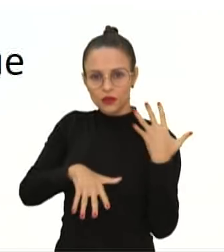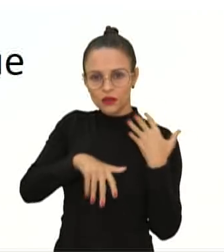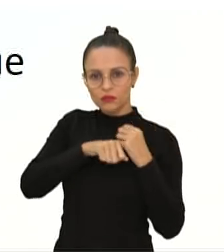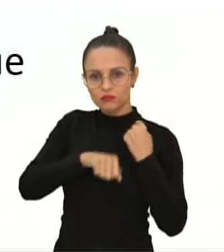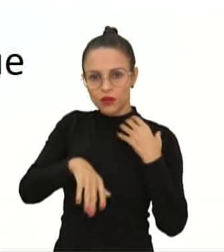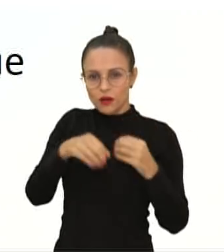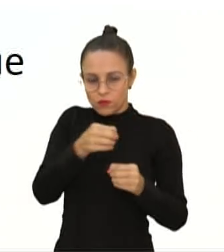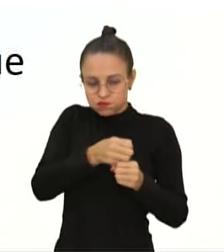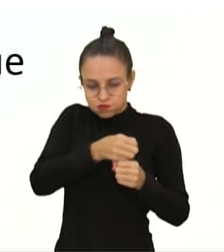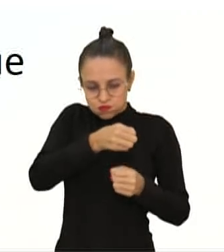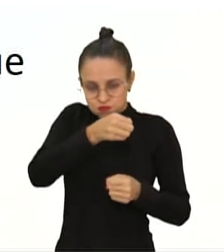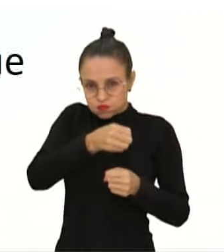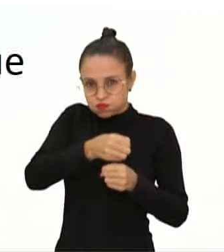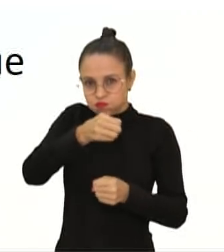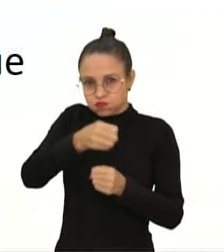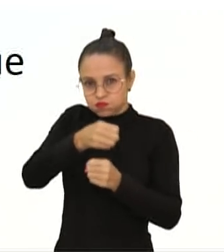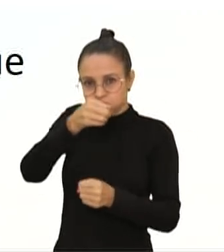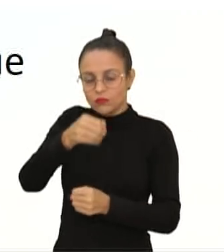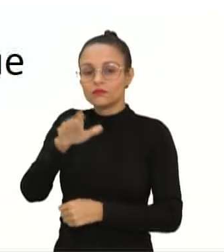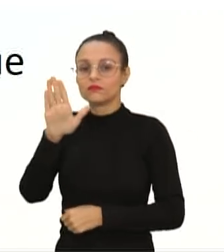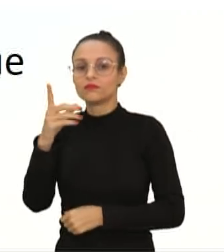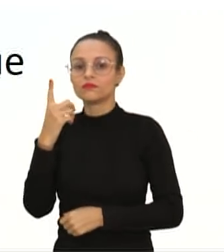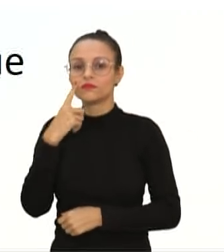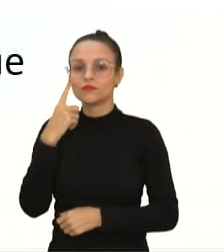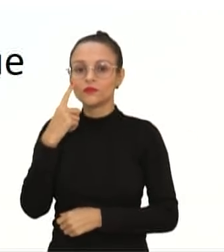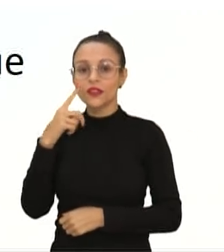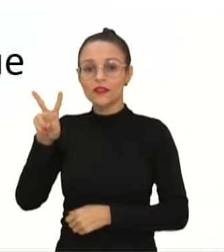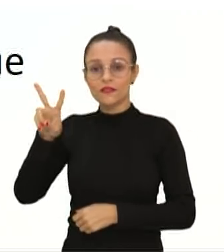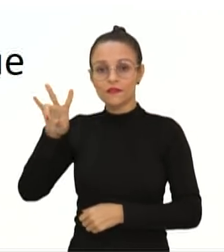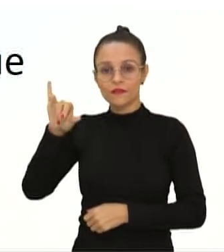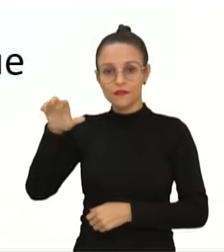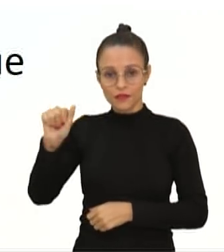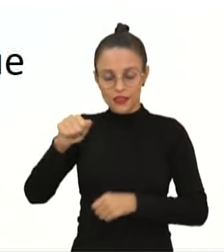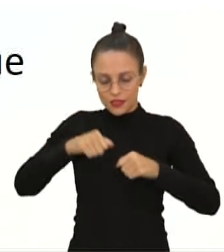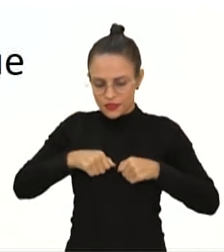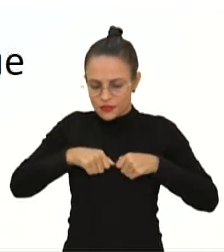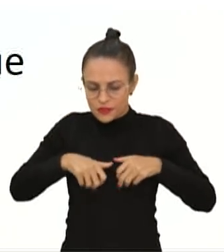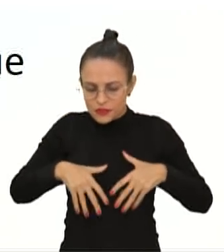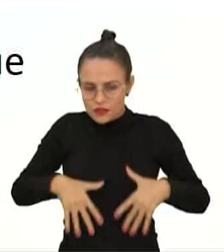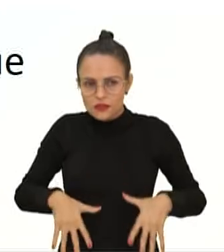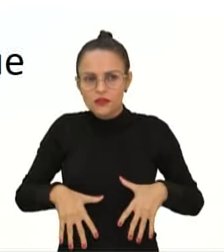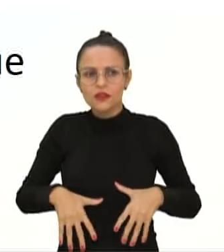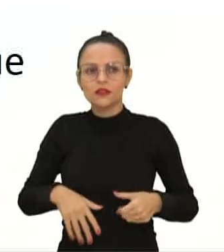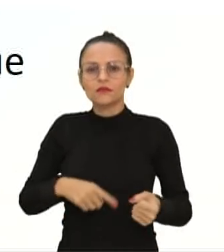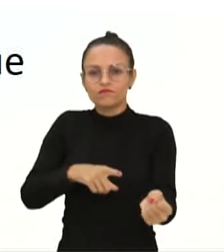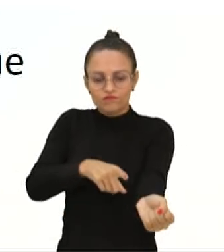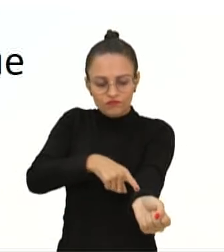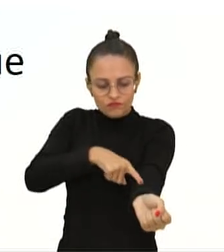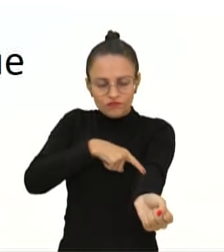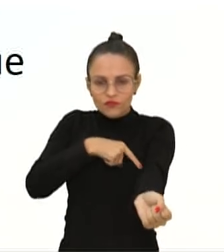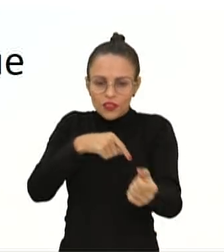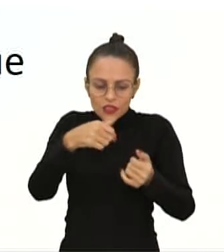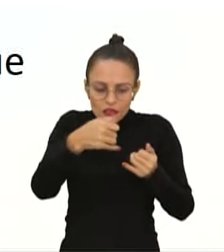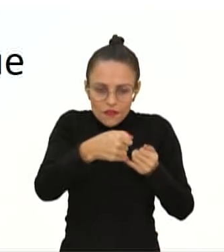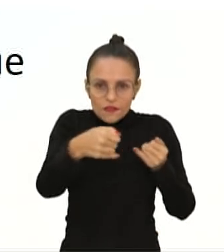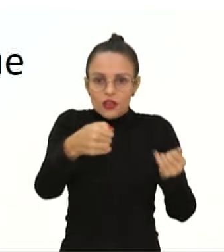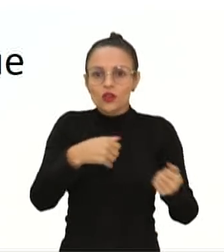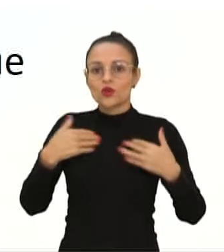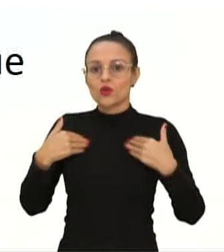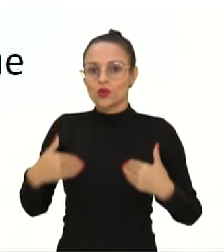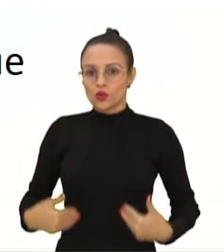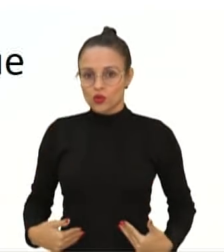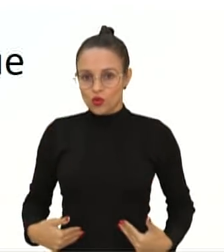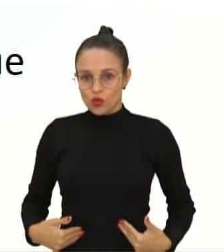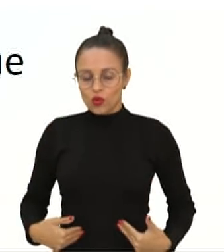mais grossas, né? Vamos ver sobre as veias, então. As veias, elas transportam o sangue do corpo